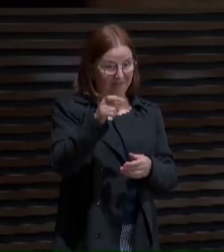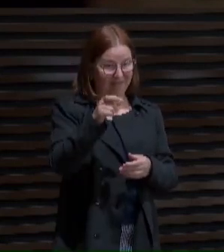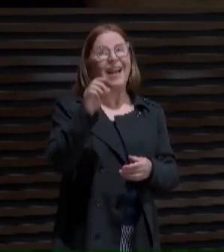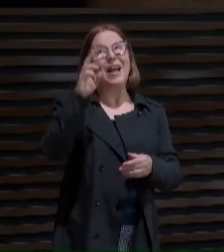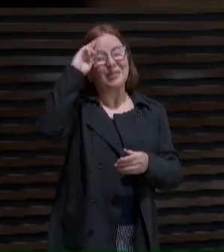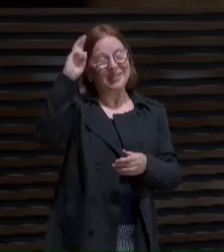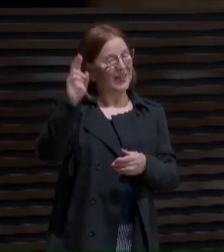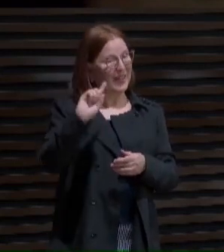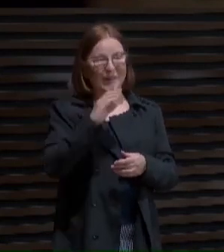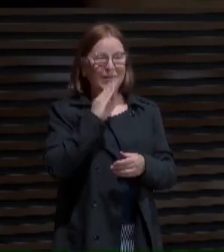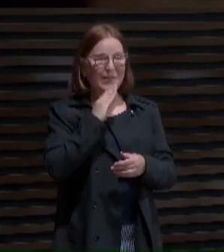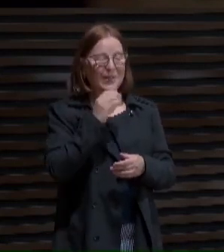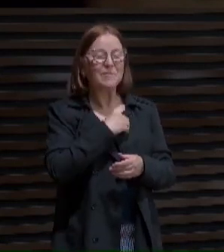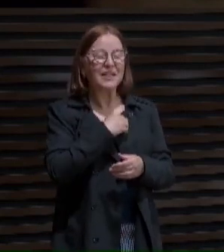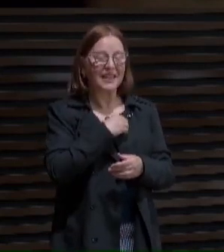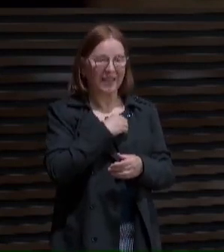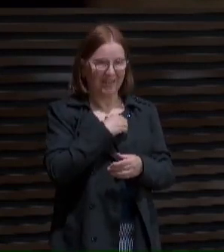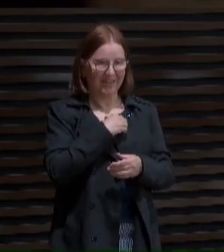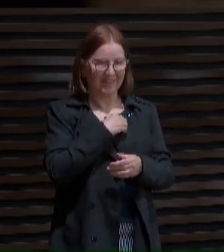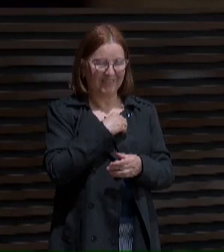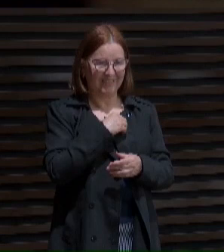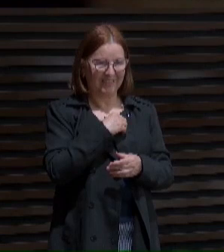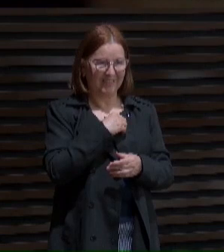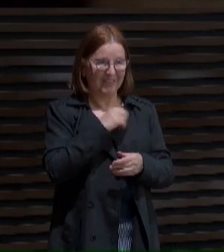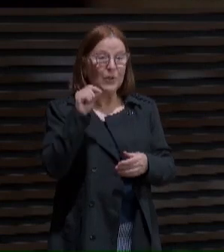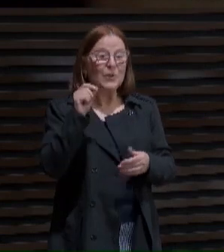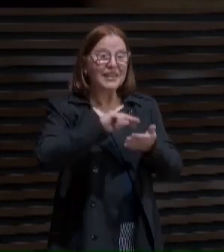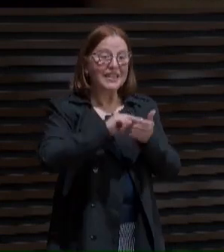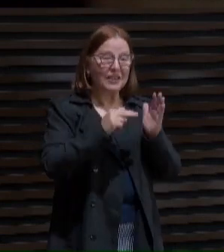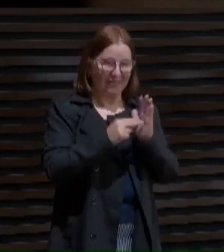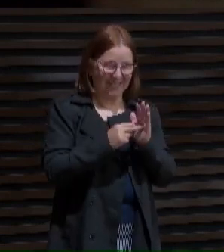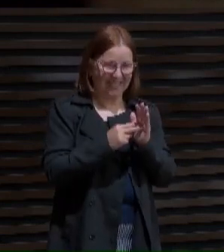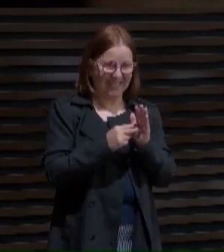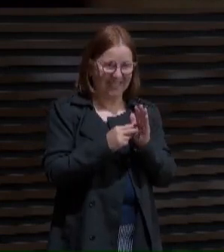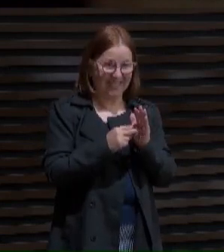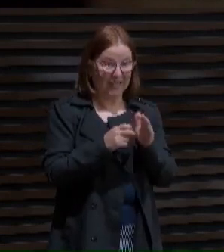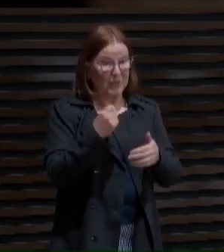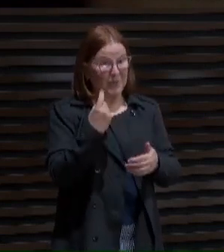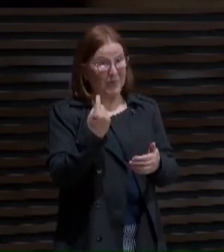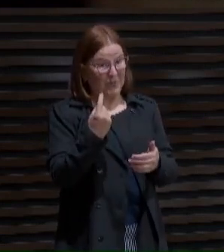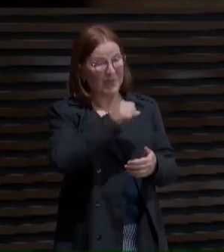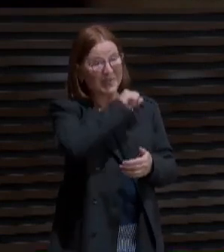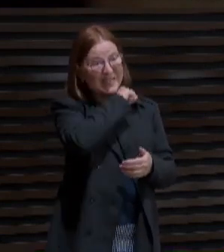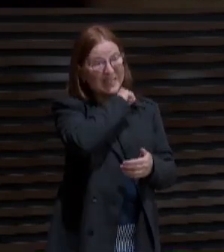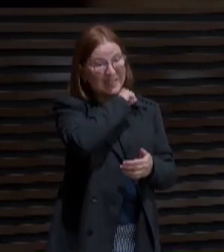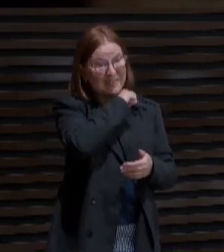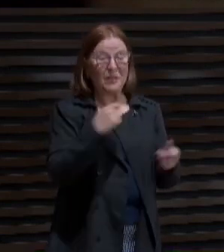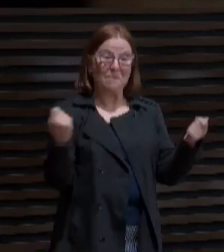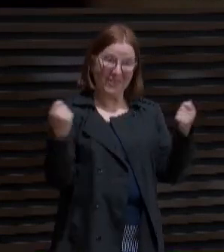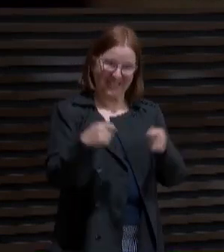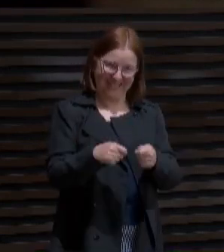conheceu o pecado. O que está apontando essa expressão? Ela está apontando para o único sacrifício